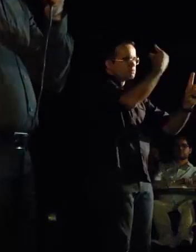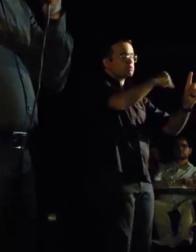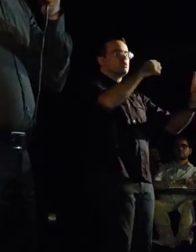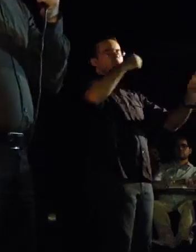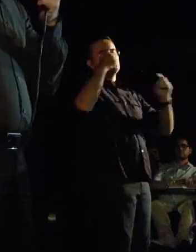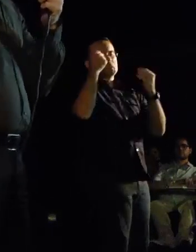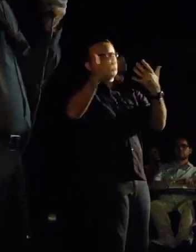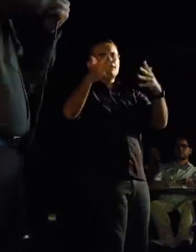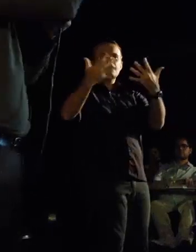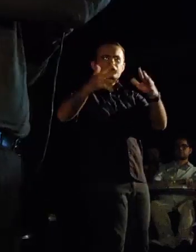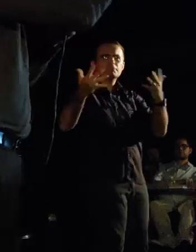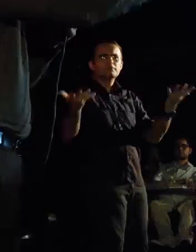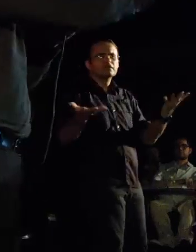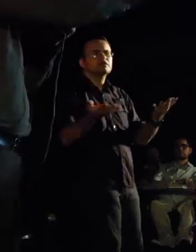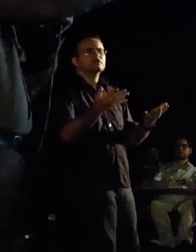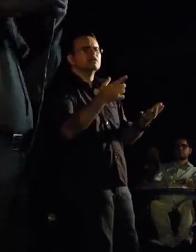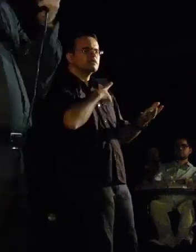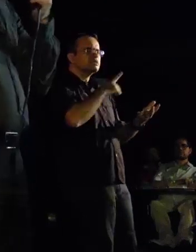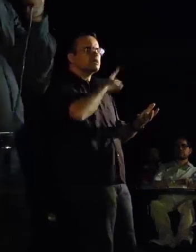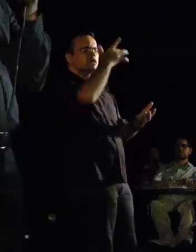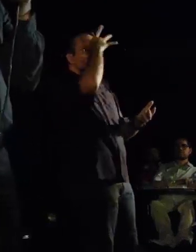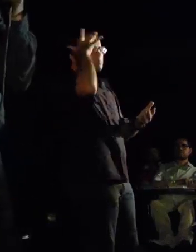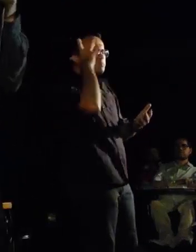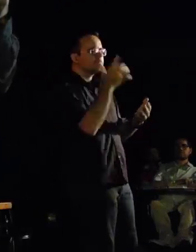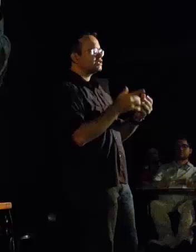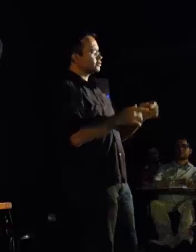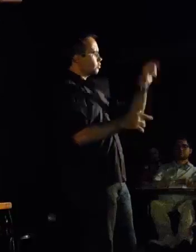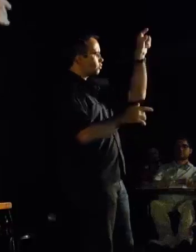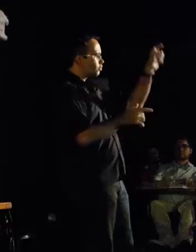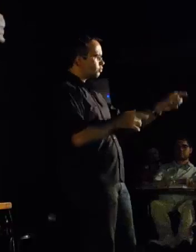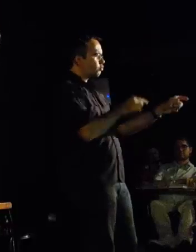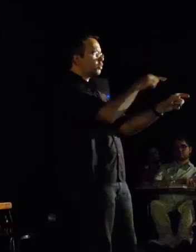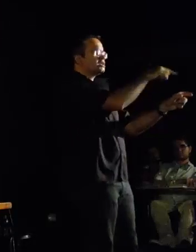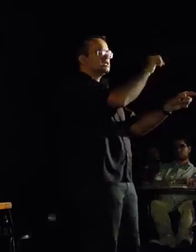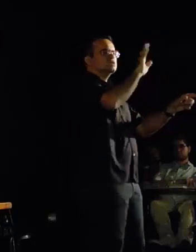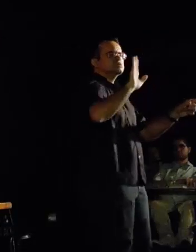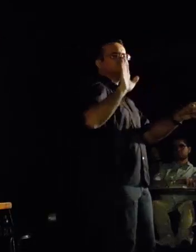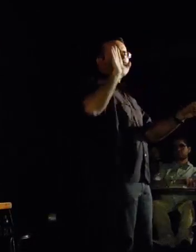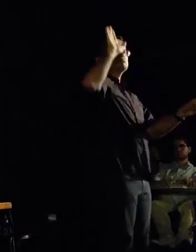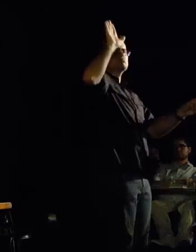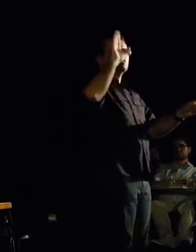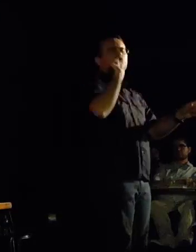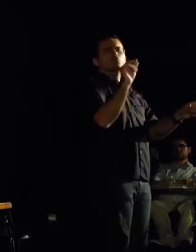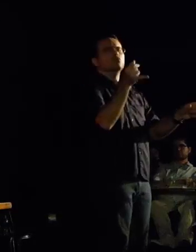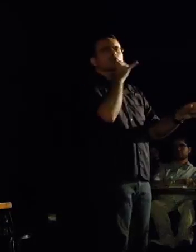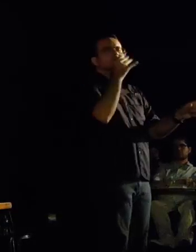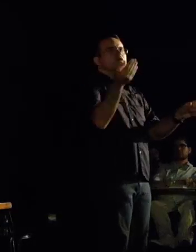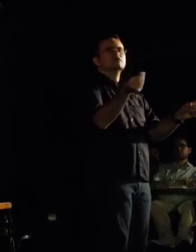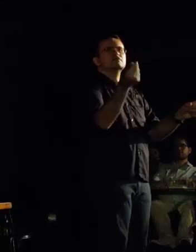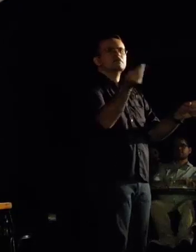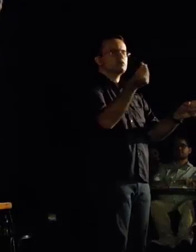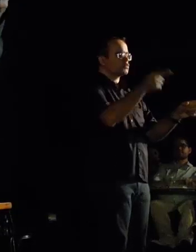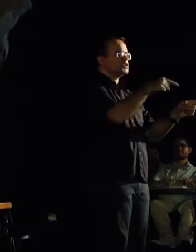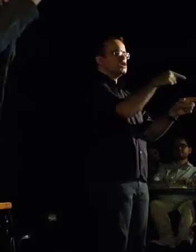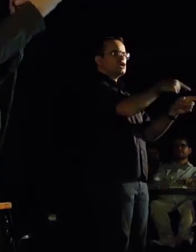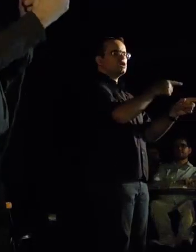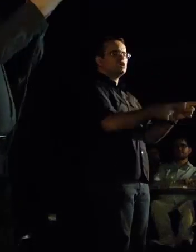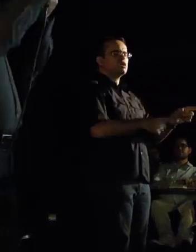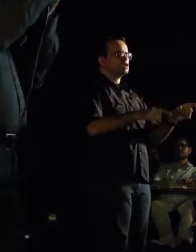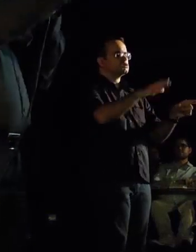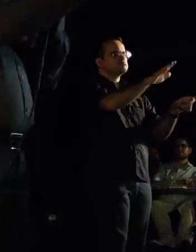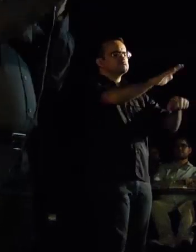àqueles que a todo momento se colocam como os que dirão a vocês,